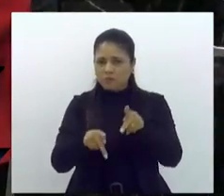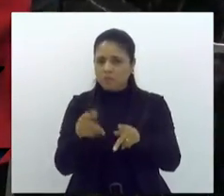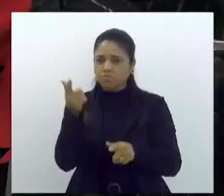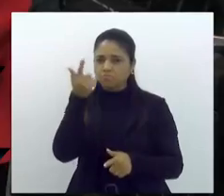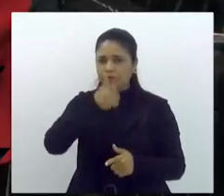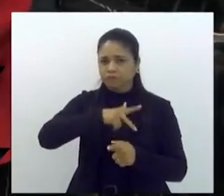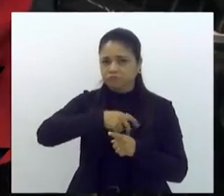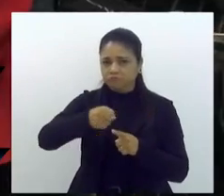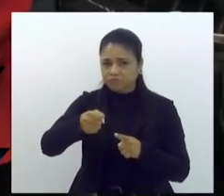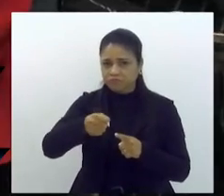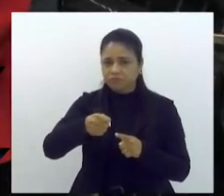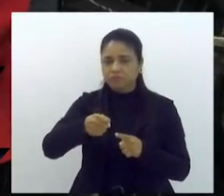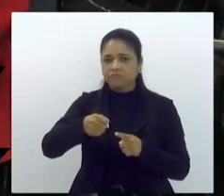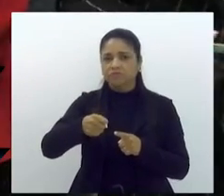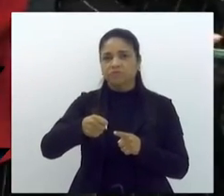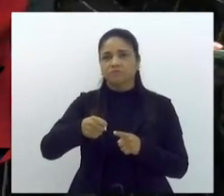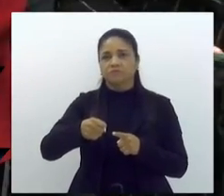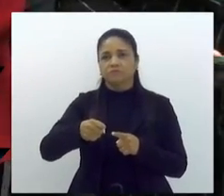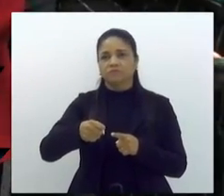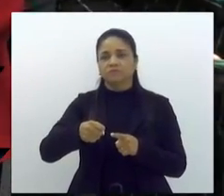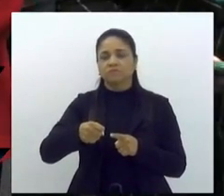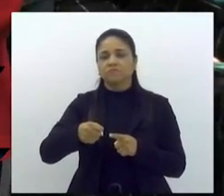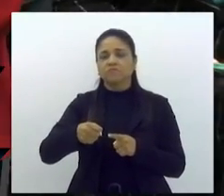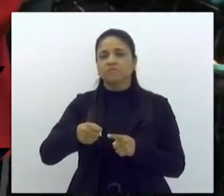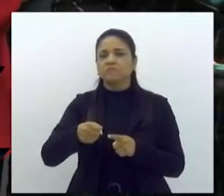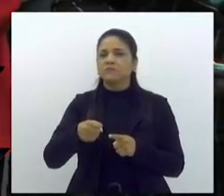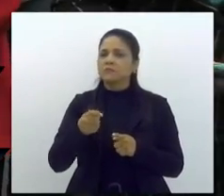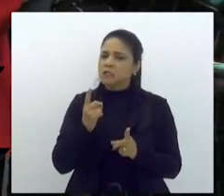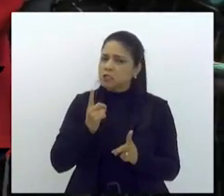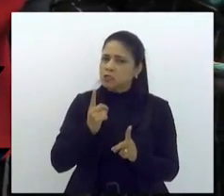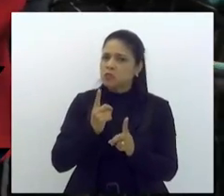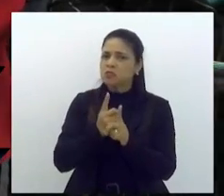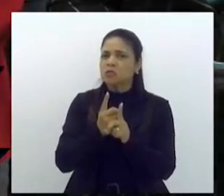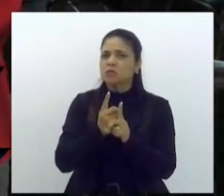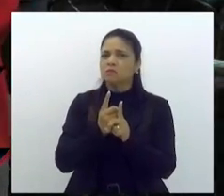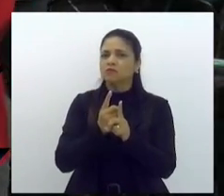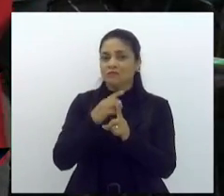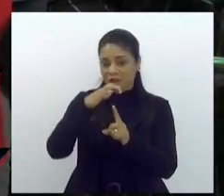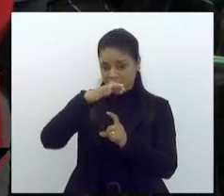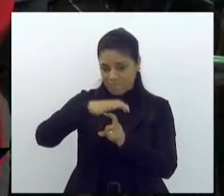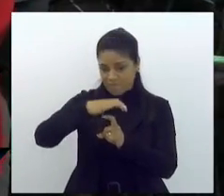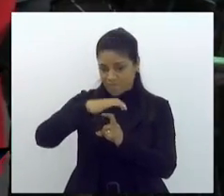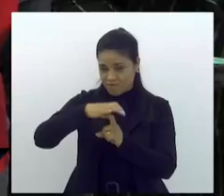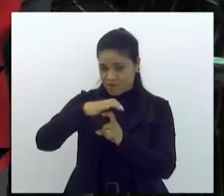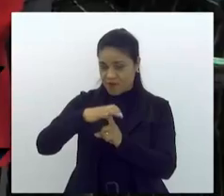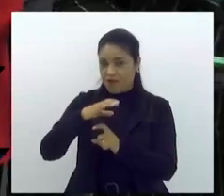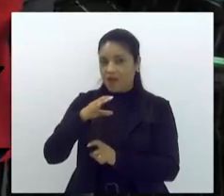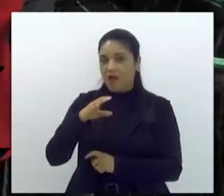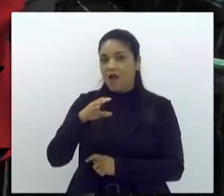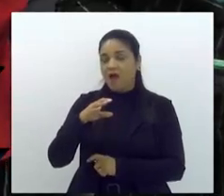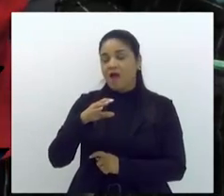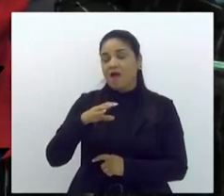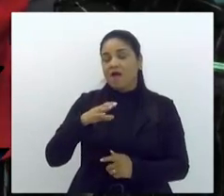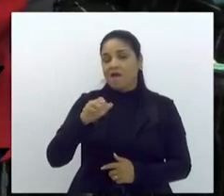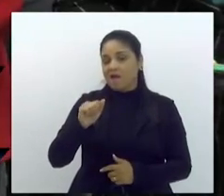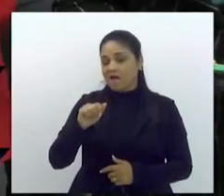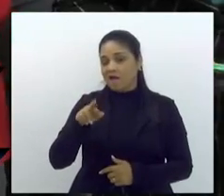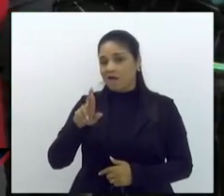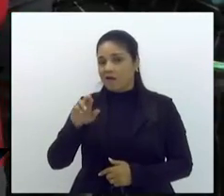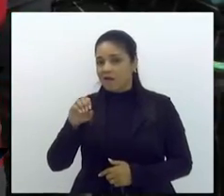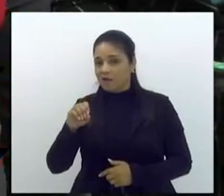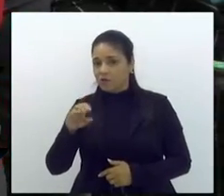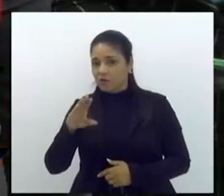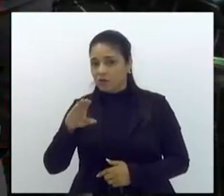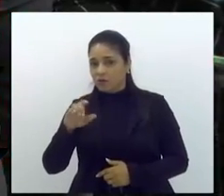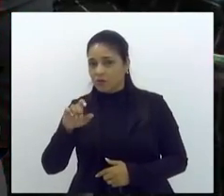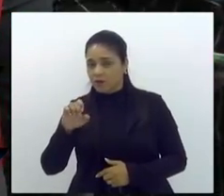do solo Fluminense e não só nos encontramos na feira agroecológica do MST em São Paulo não faz